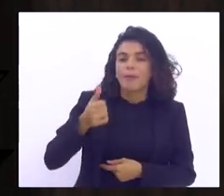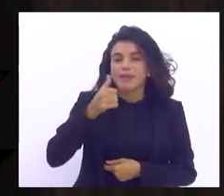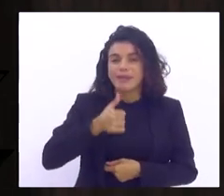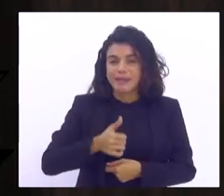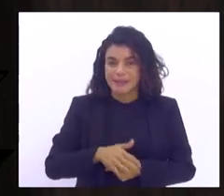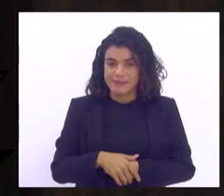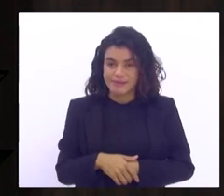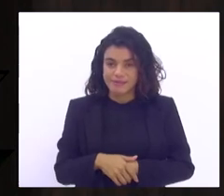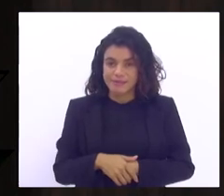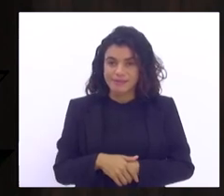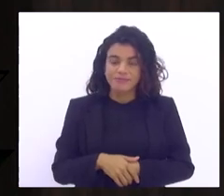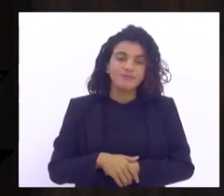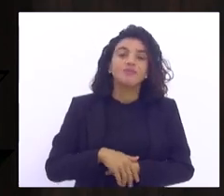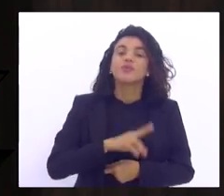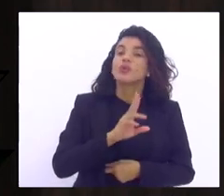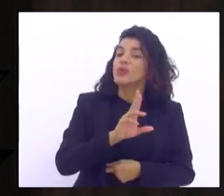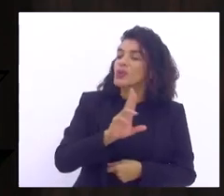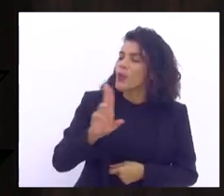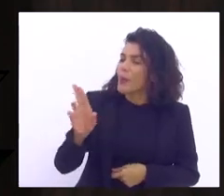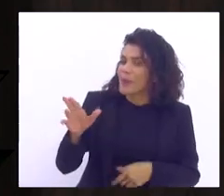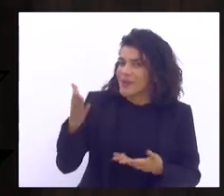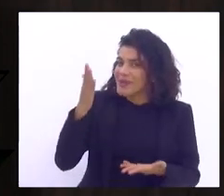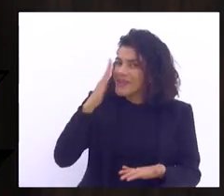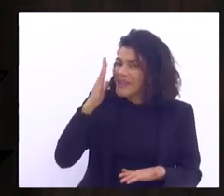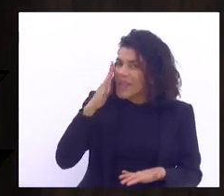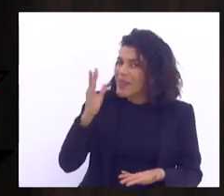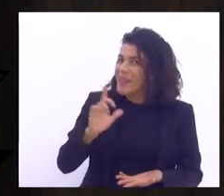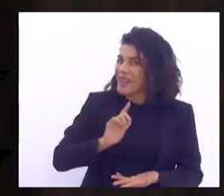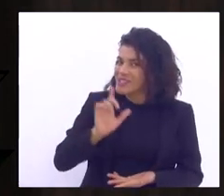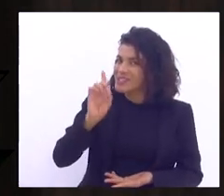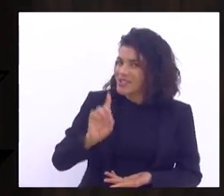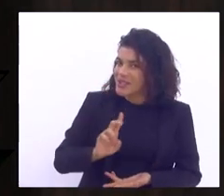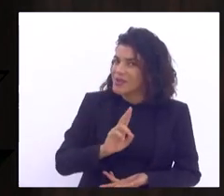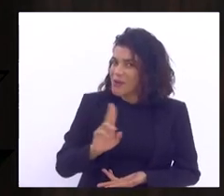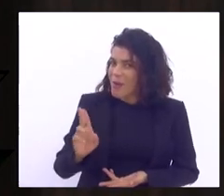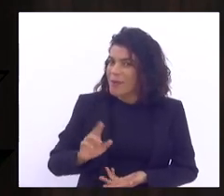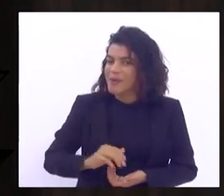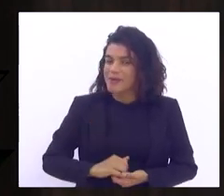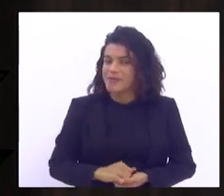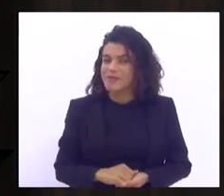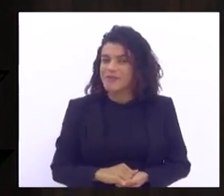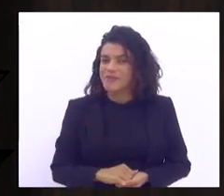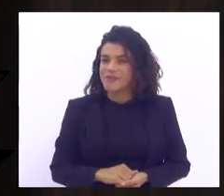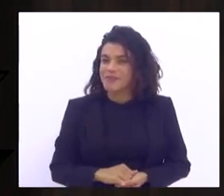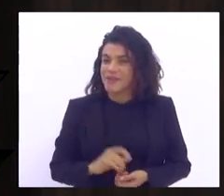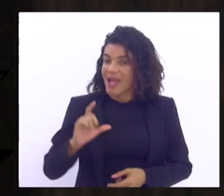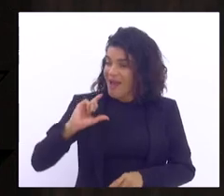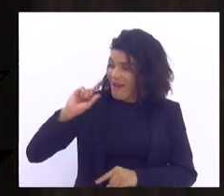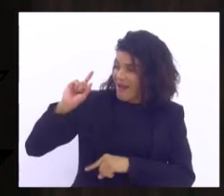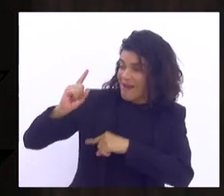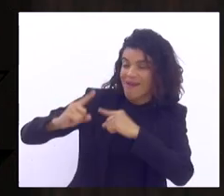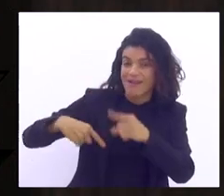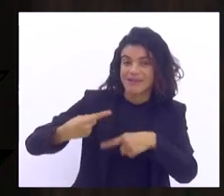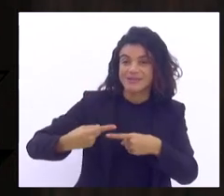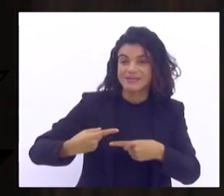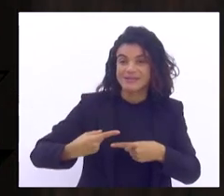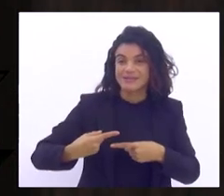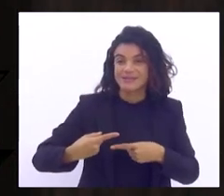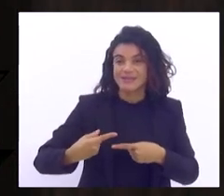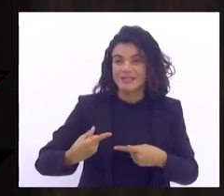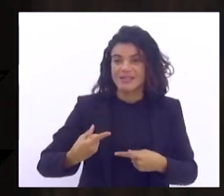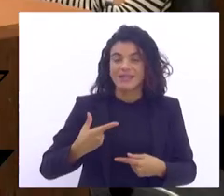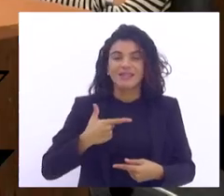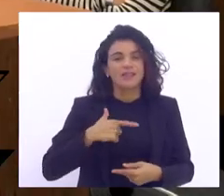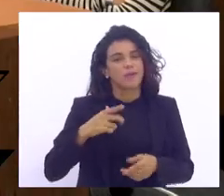E depois, qual vai ser o nome? Então, o nascituro tem direito ao nome também? A herança? Então, são